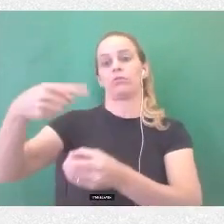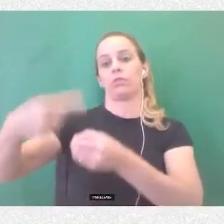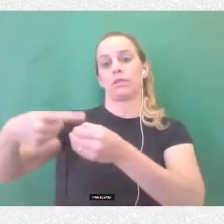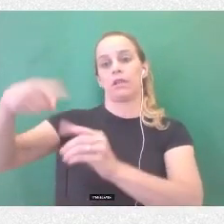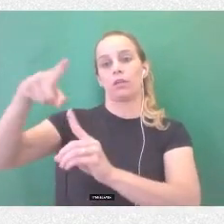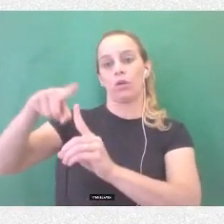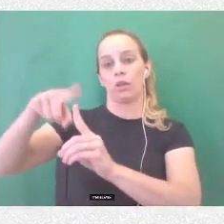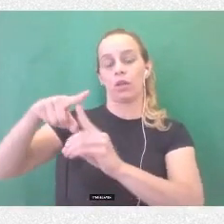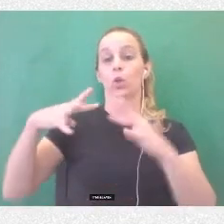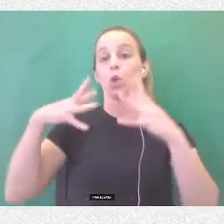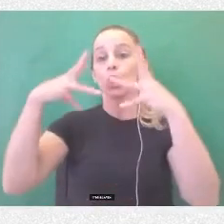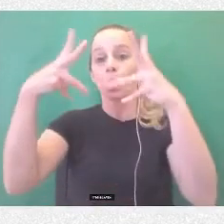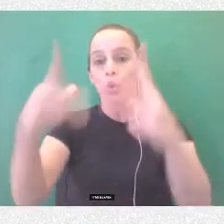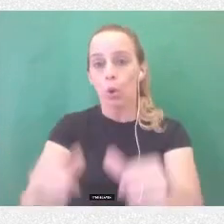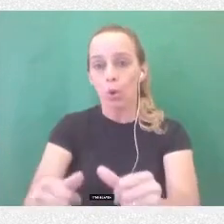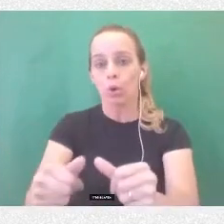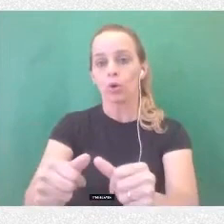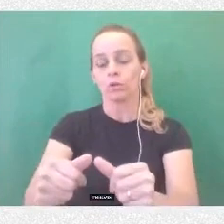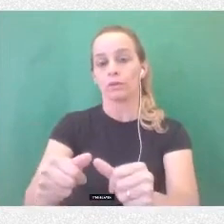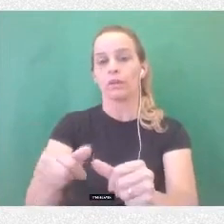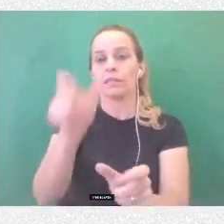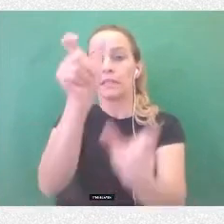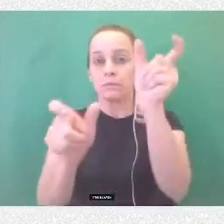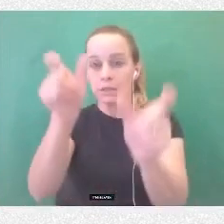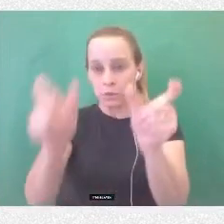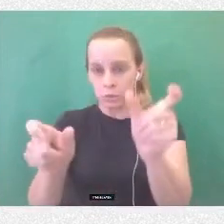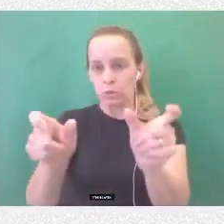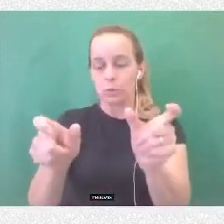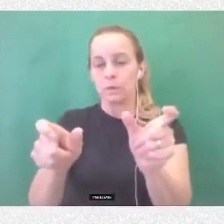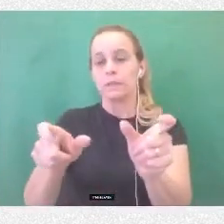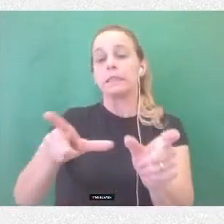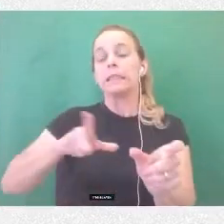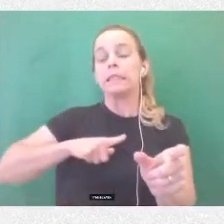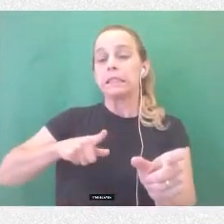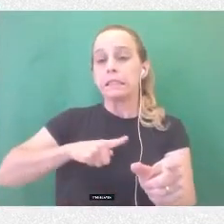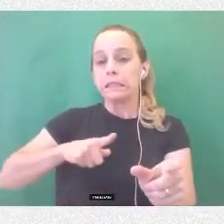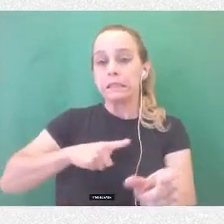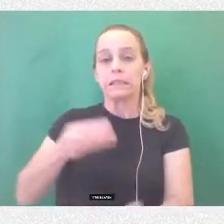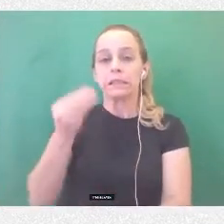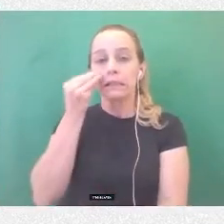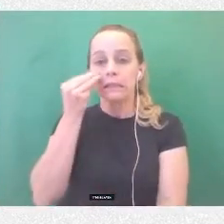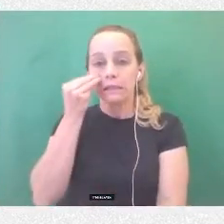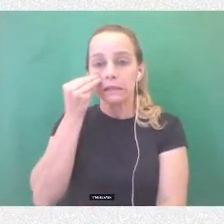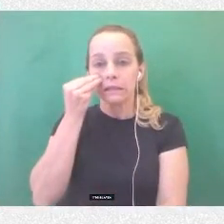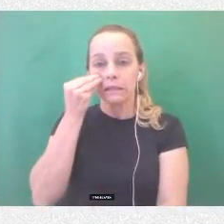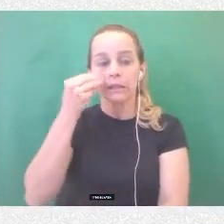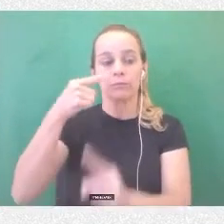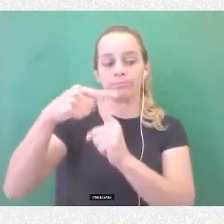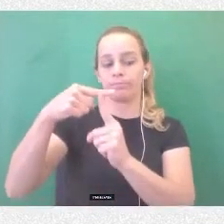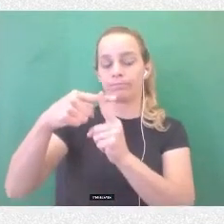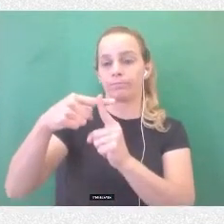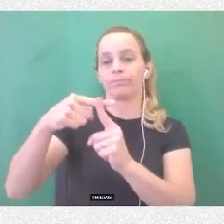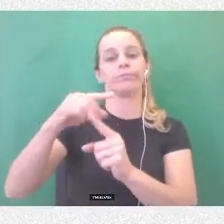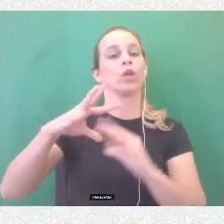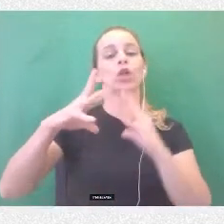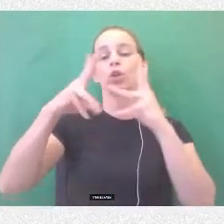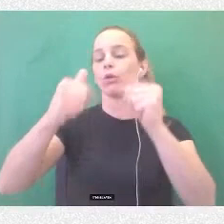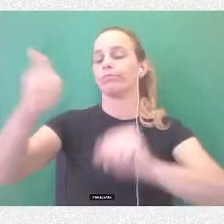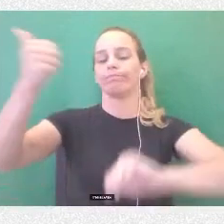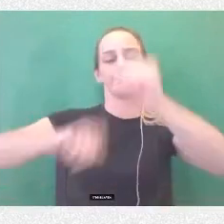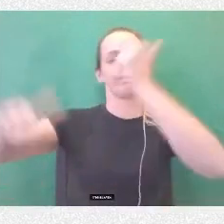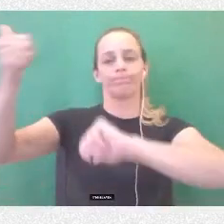testarem positivo para COVID terão suas amostras submetidas à análise genômica. Então, isso vai trazer